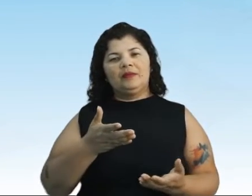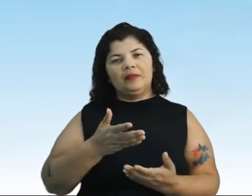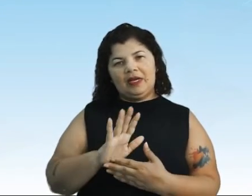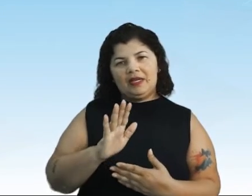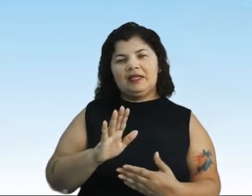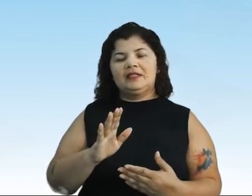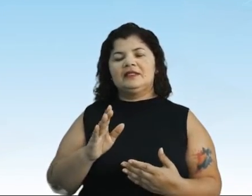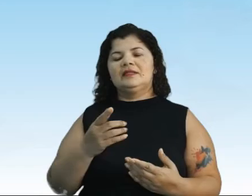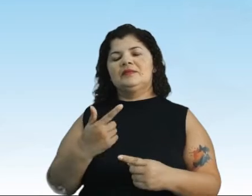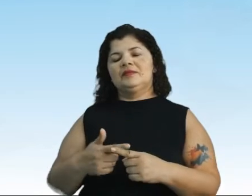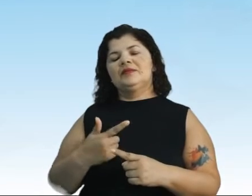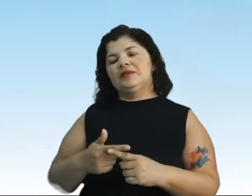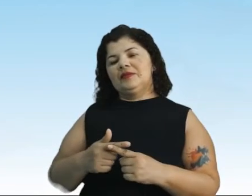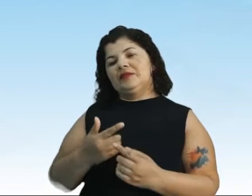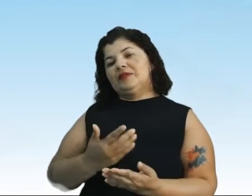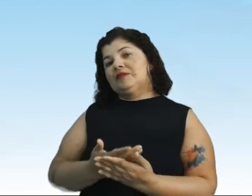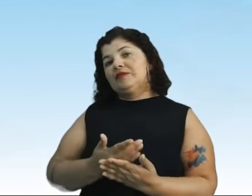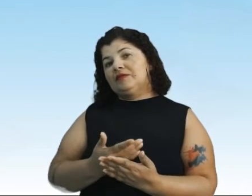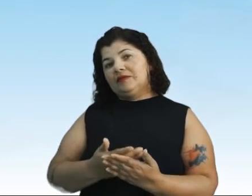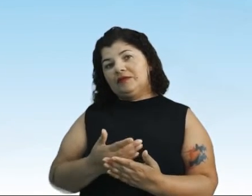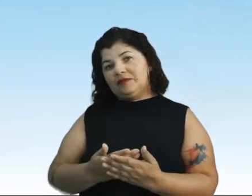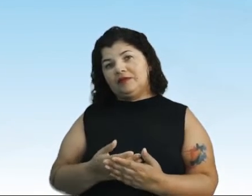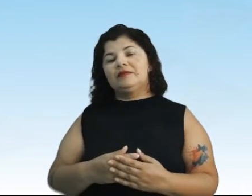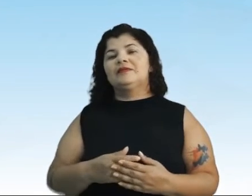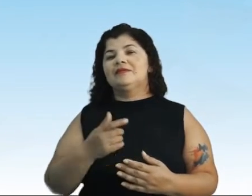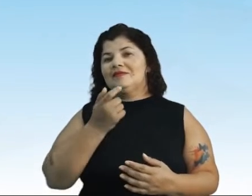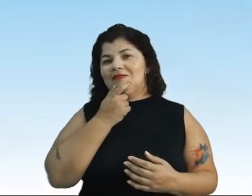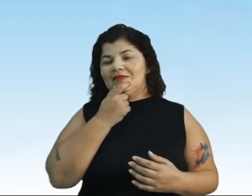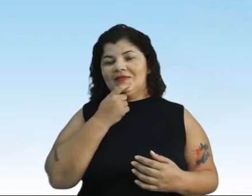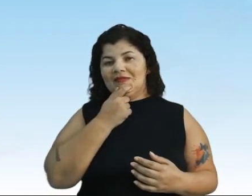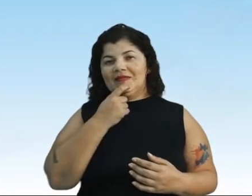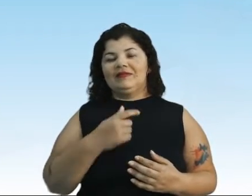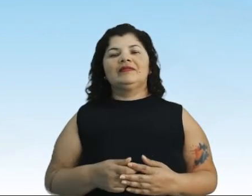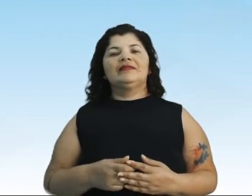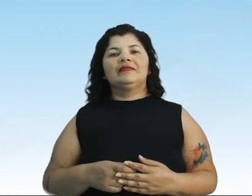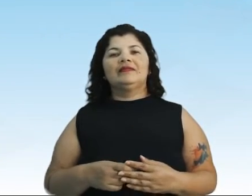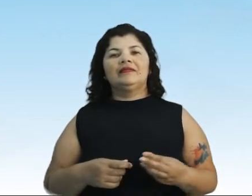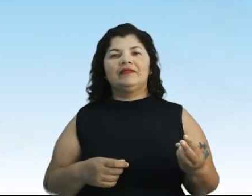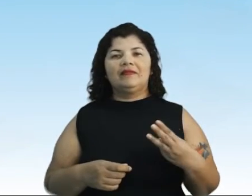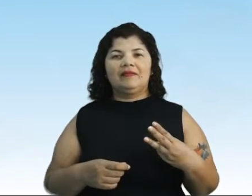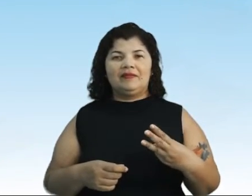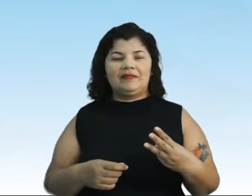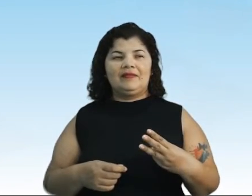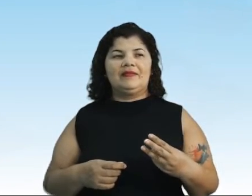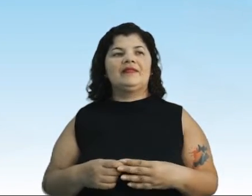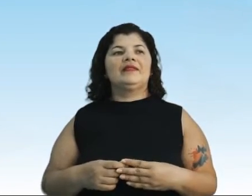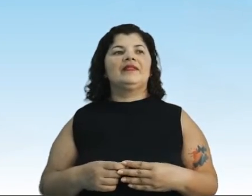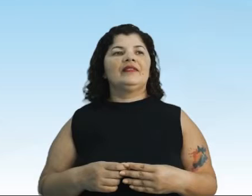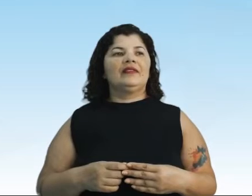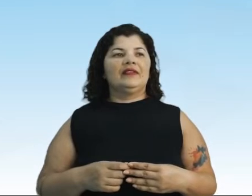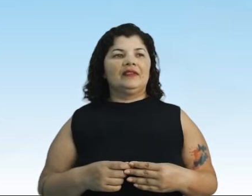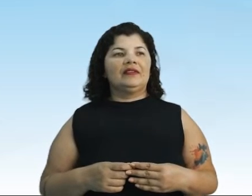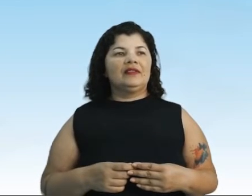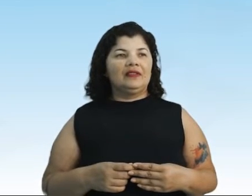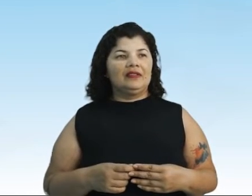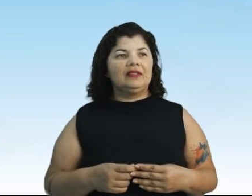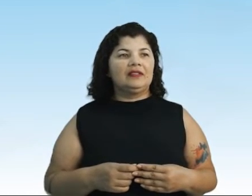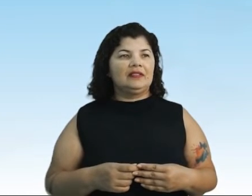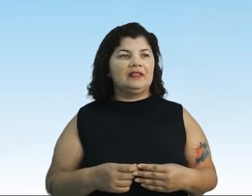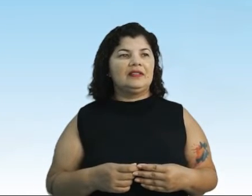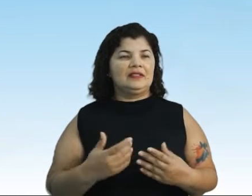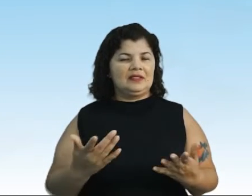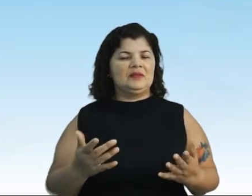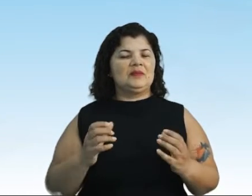eu estudei. E a gente está falando aqui de exame de inglês, viu, minha gente? Number 3, número 3, I can skating.